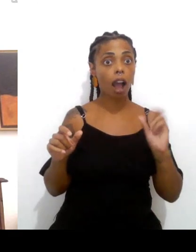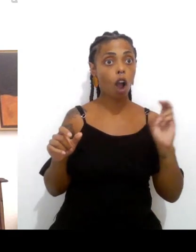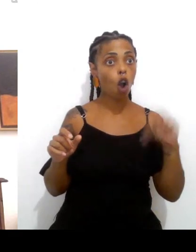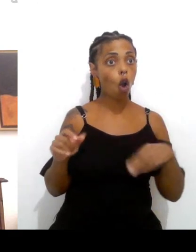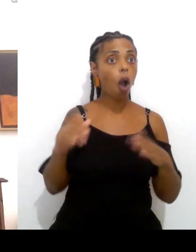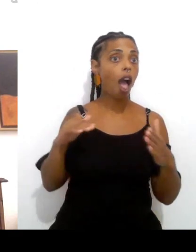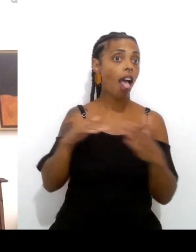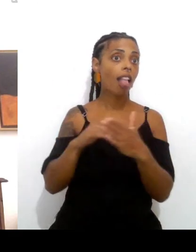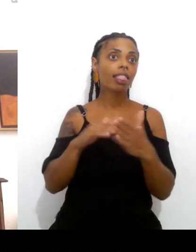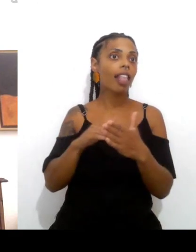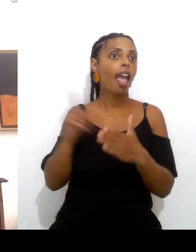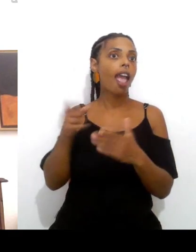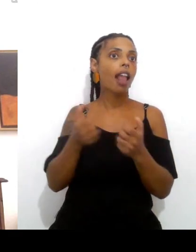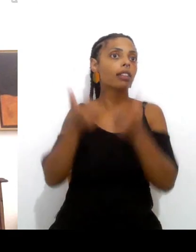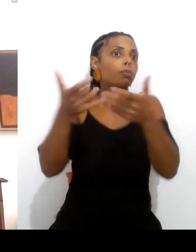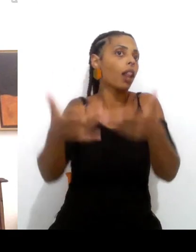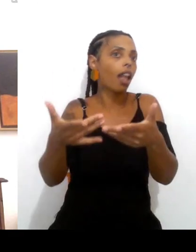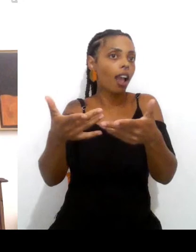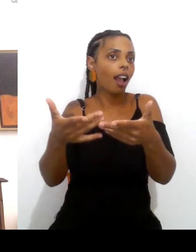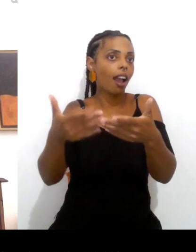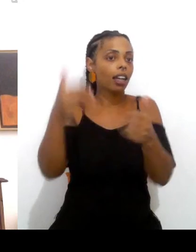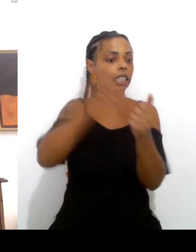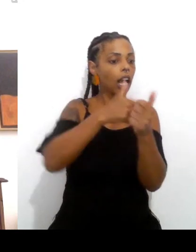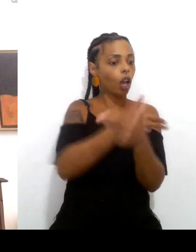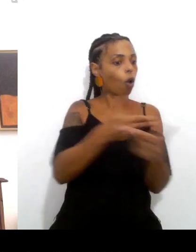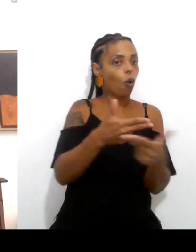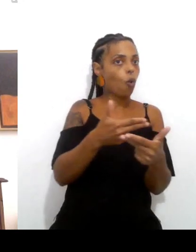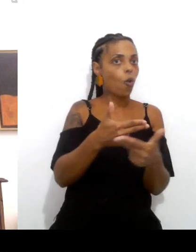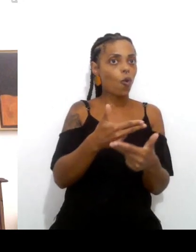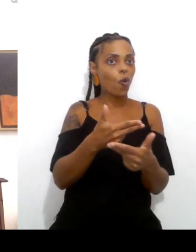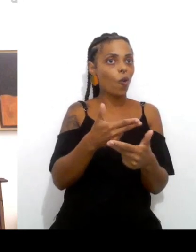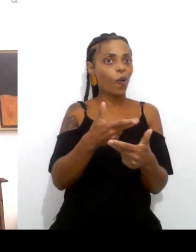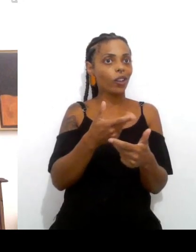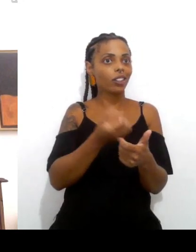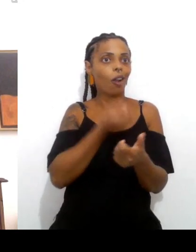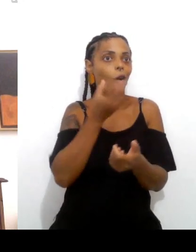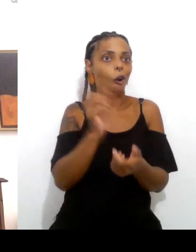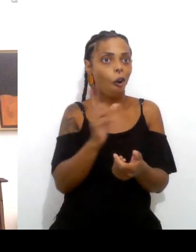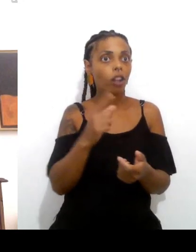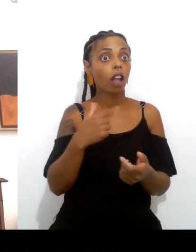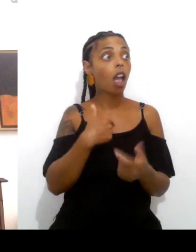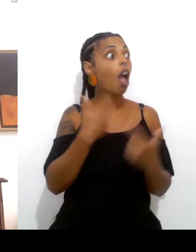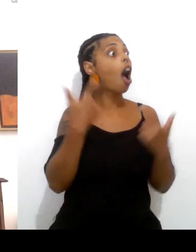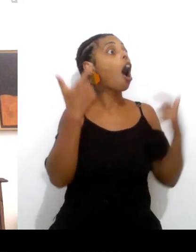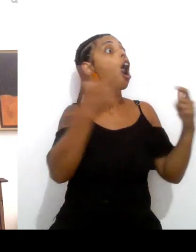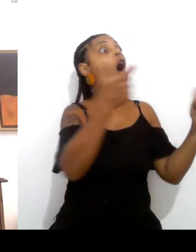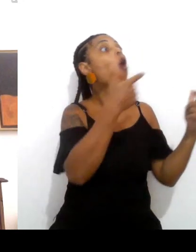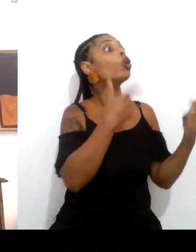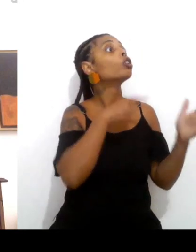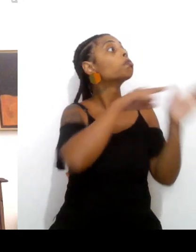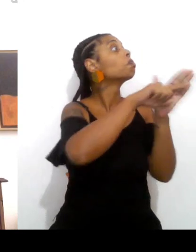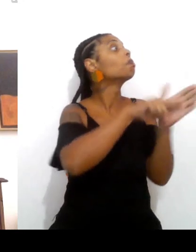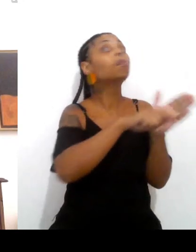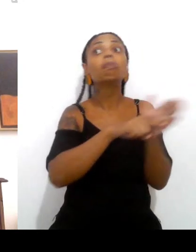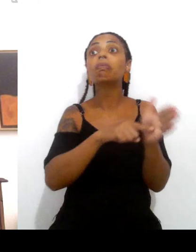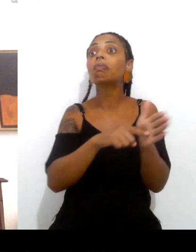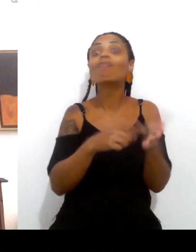que ele falava a respeito dessa vida não tinha mais nenhuma fonte com frequência era isso que acontecia